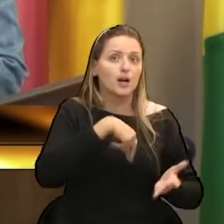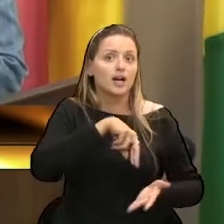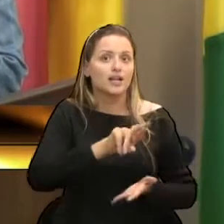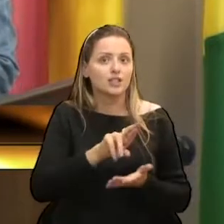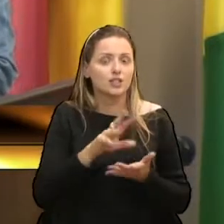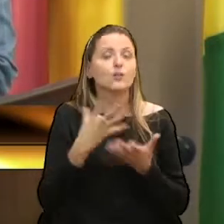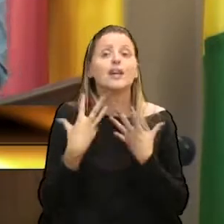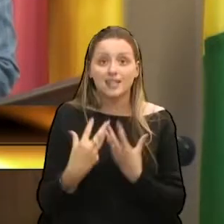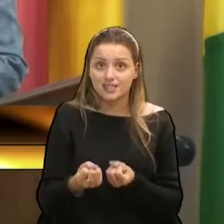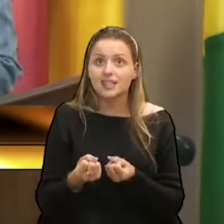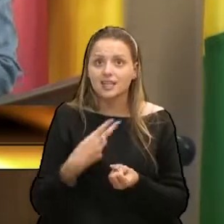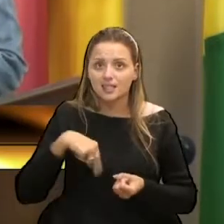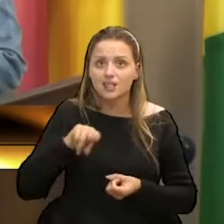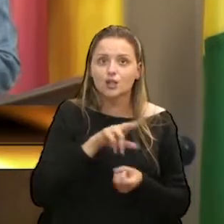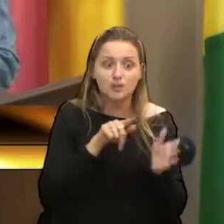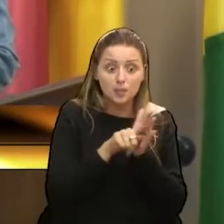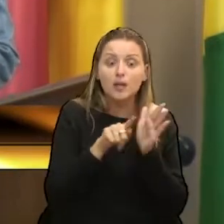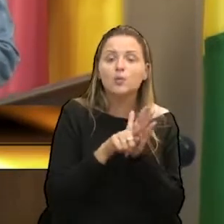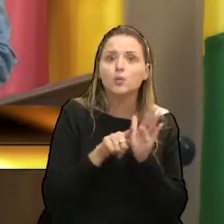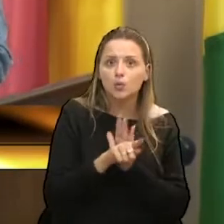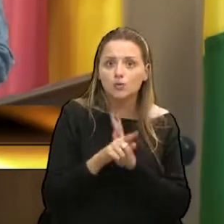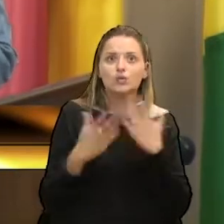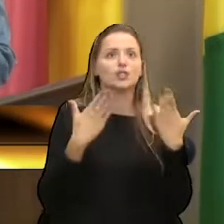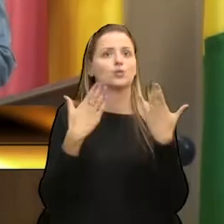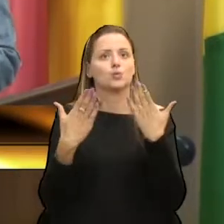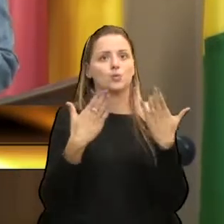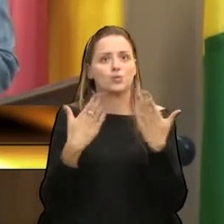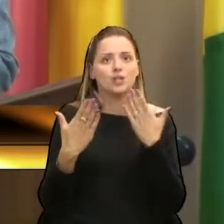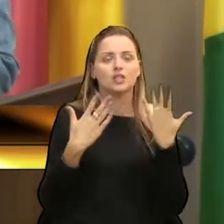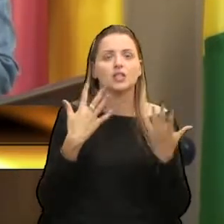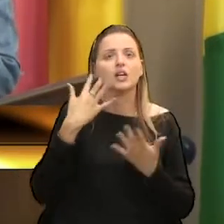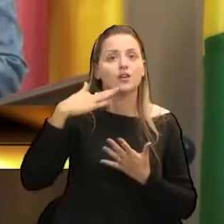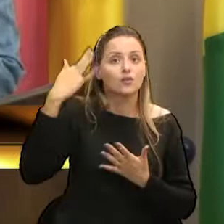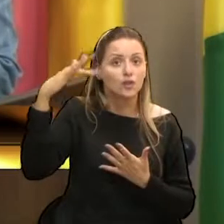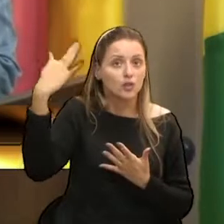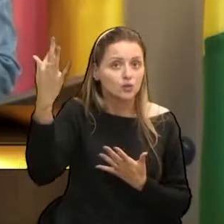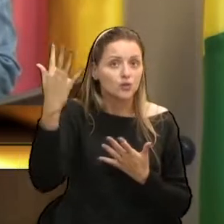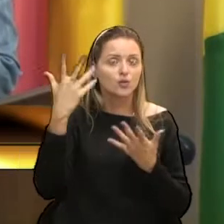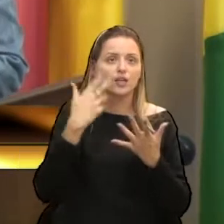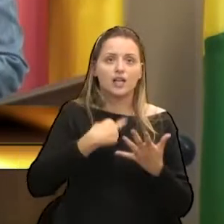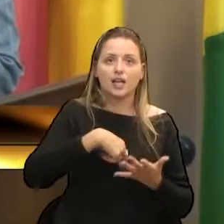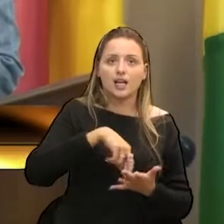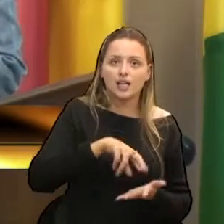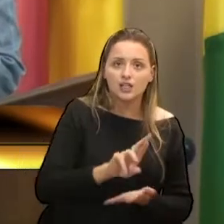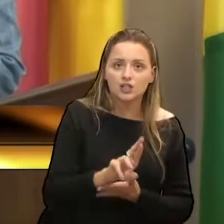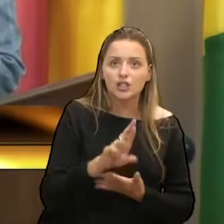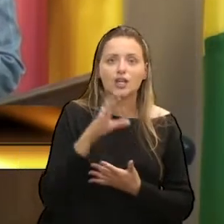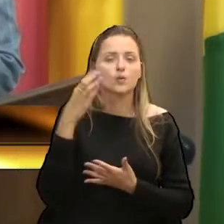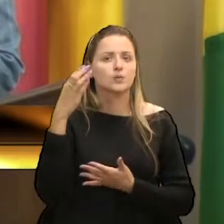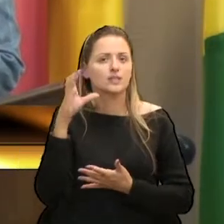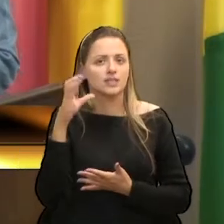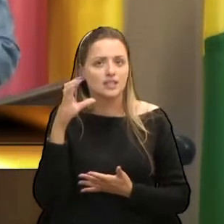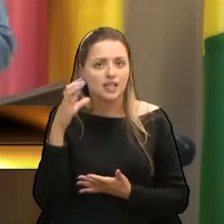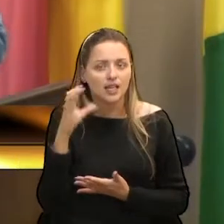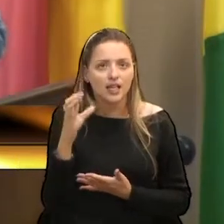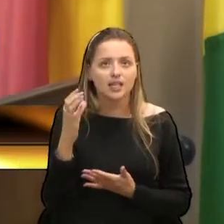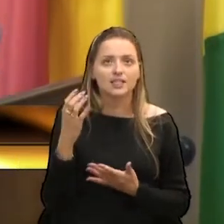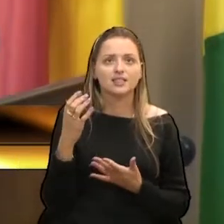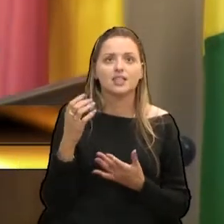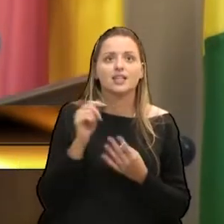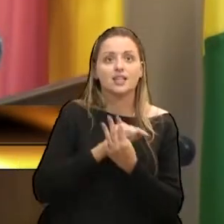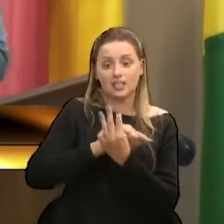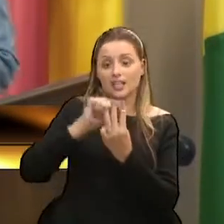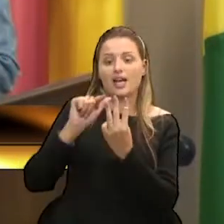duvide, com que se faça questionamentos. O viés filosófico, o viés religioso, o viés científico, que são